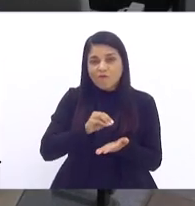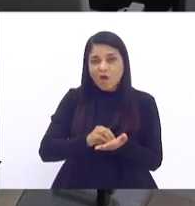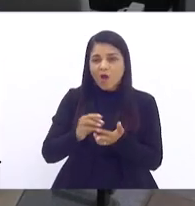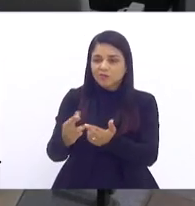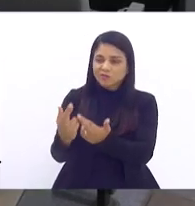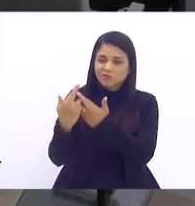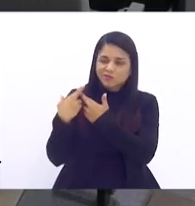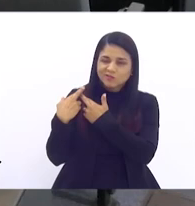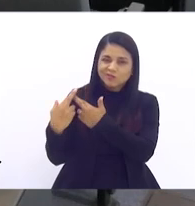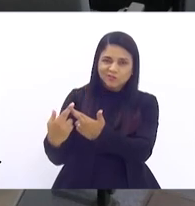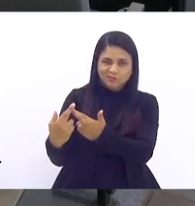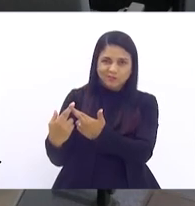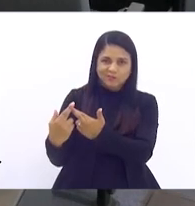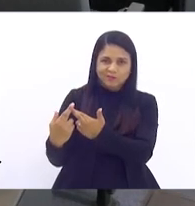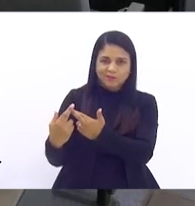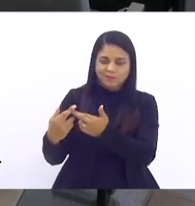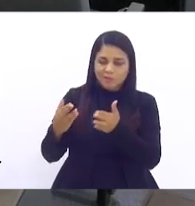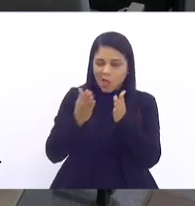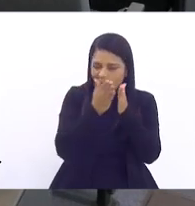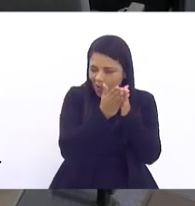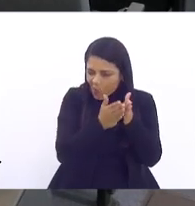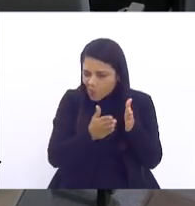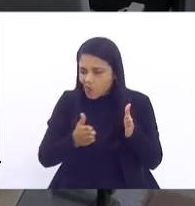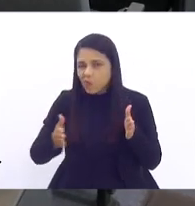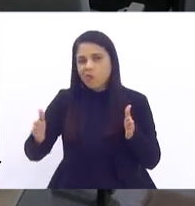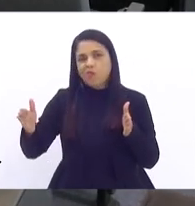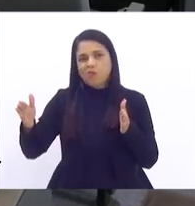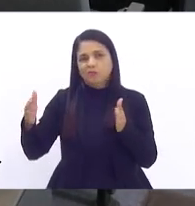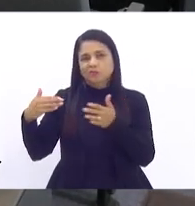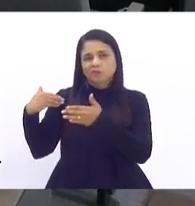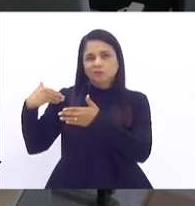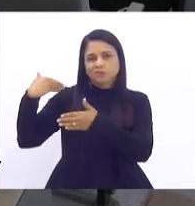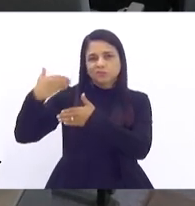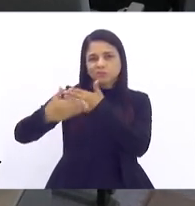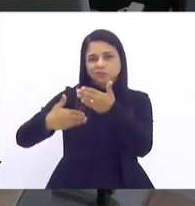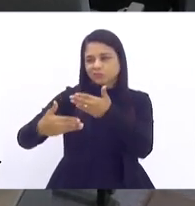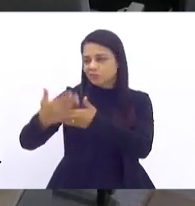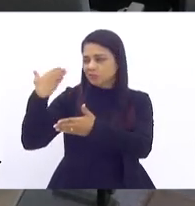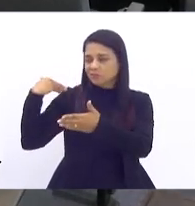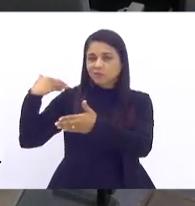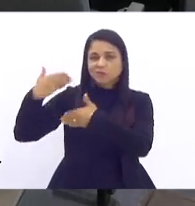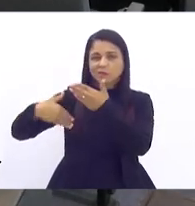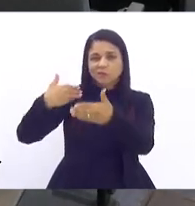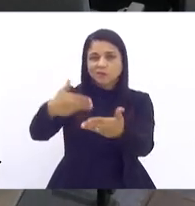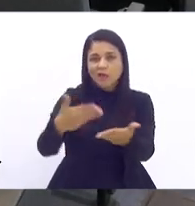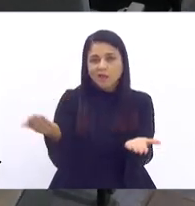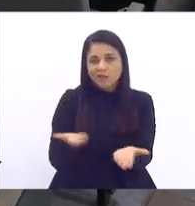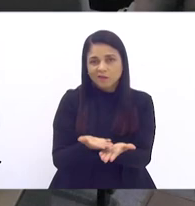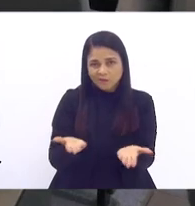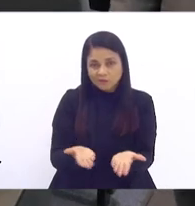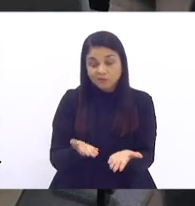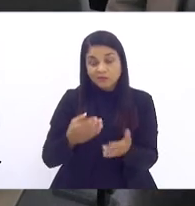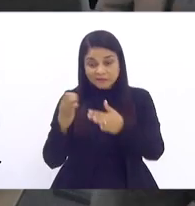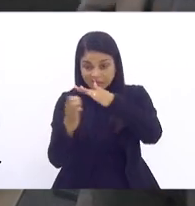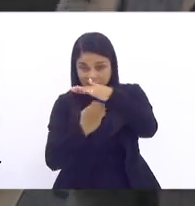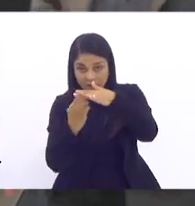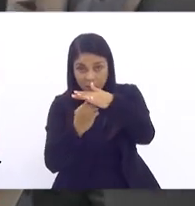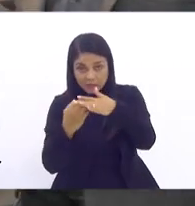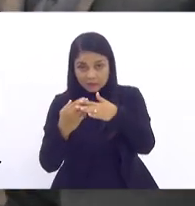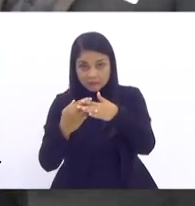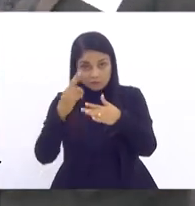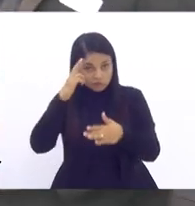foram cometidas ao longo do tempo agora se o comandante da empresa não tocar a empresa bem